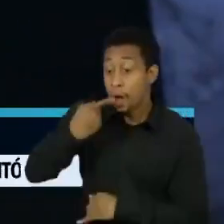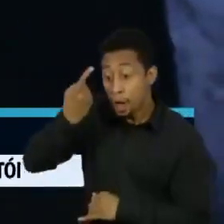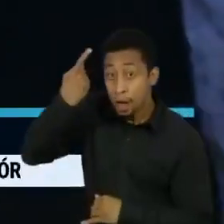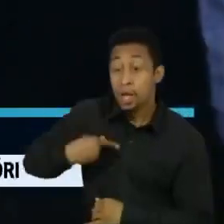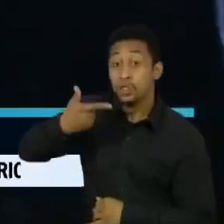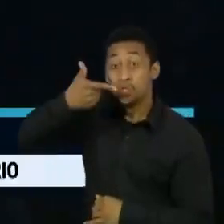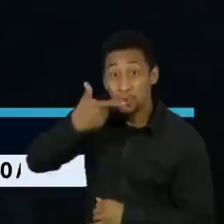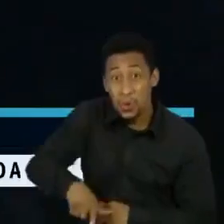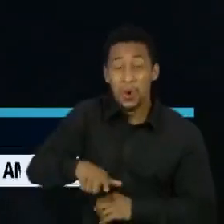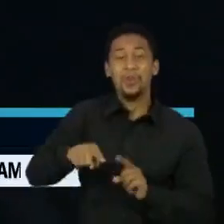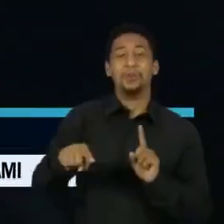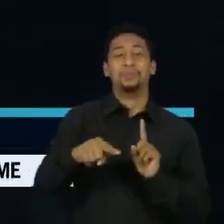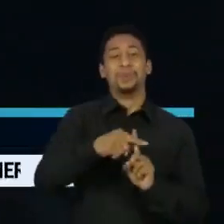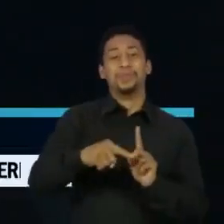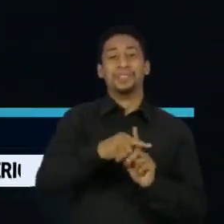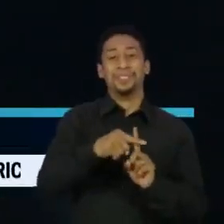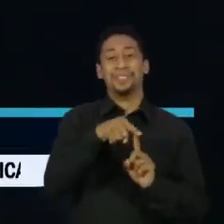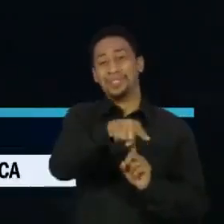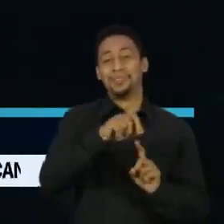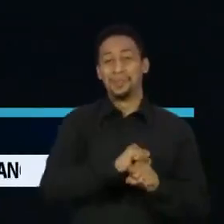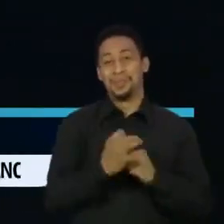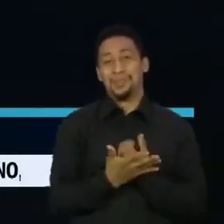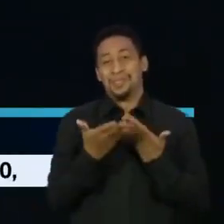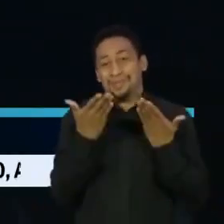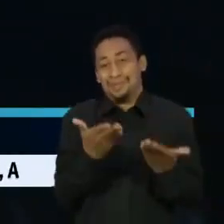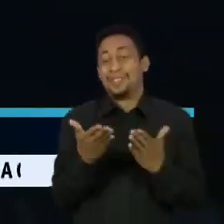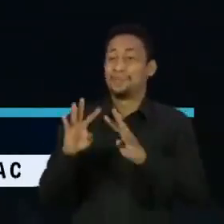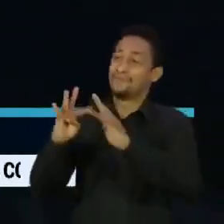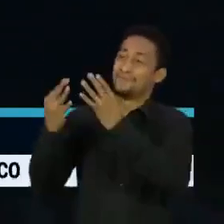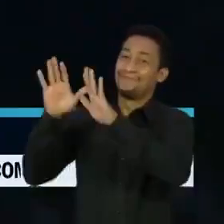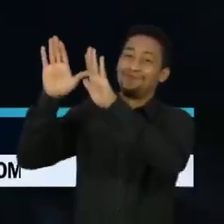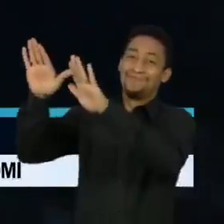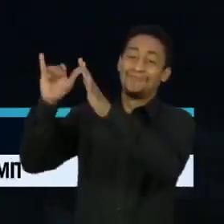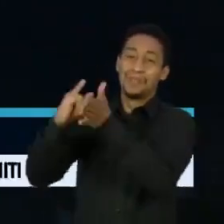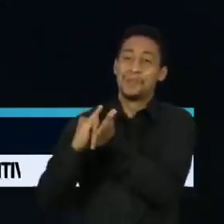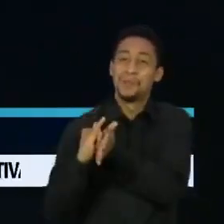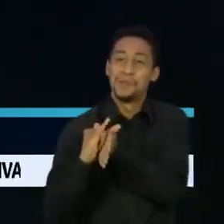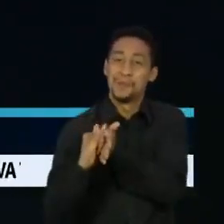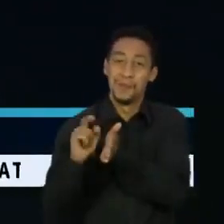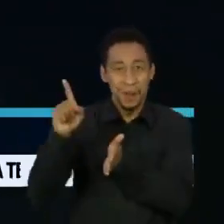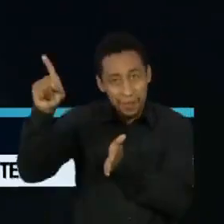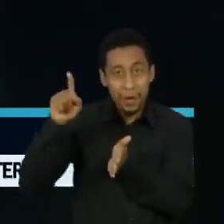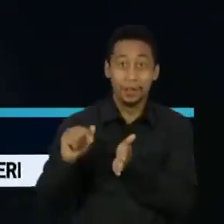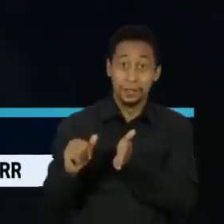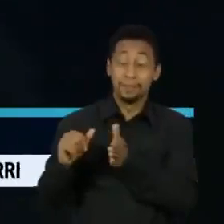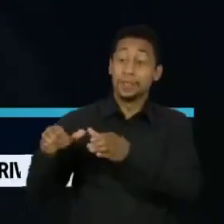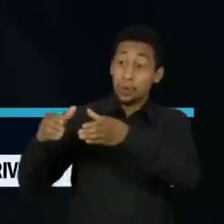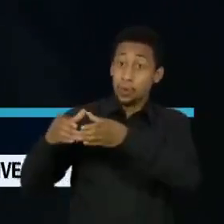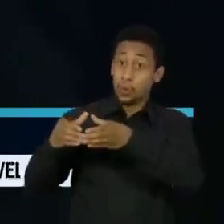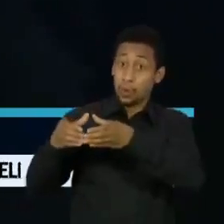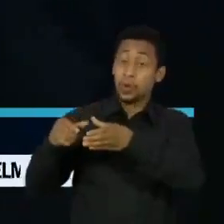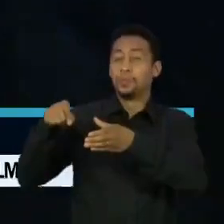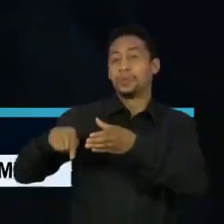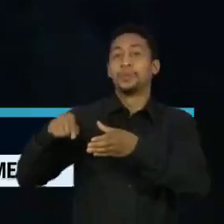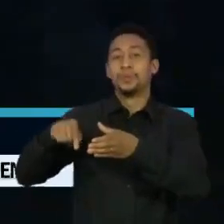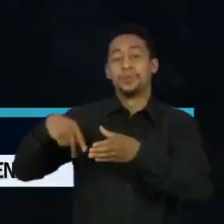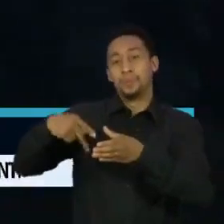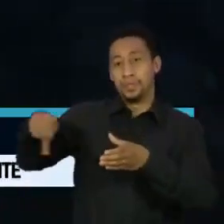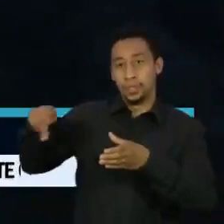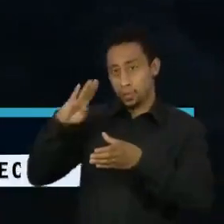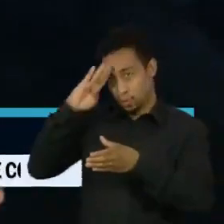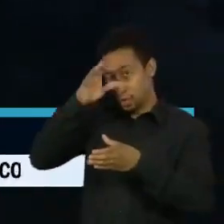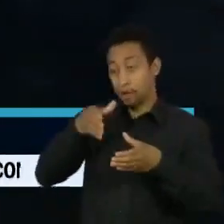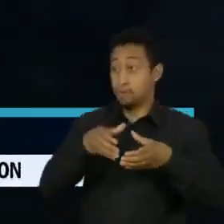Deu positivo novamente para o coronavírus e Continuará em quarentena em Nova York ele integrou a comitiva do presidente Jair bolsonaro